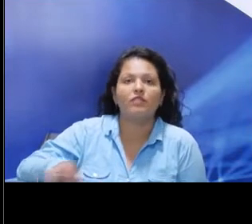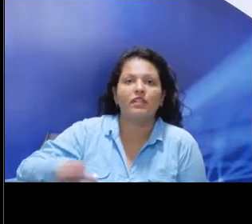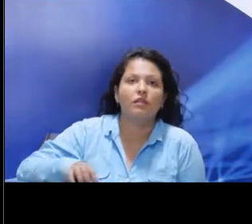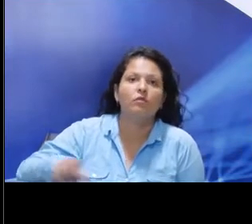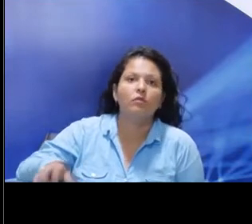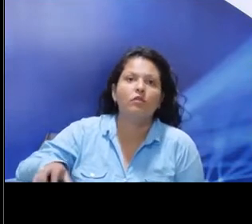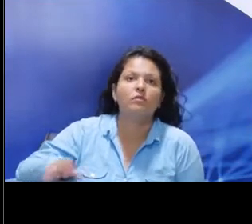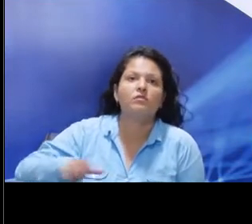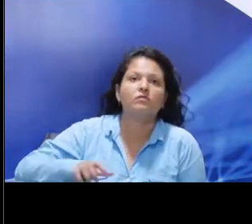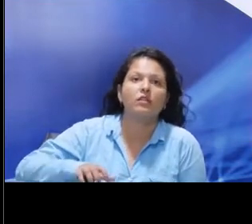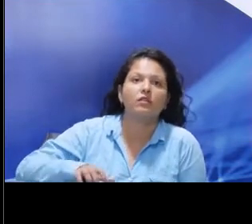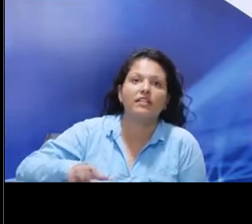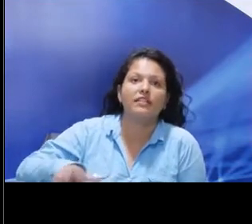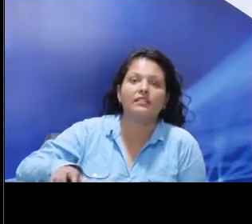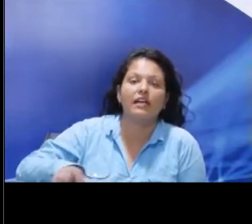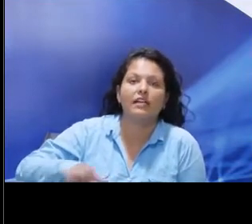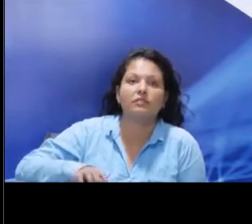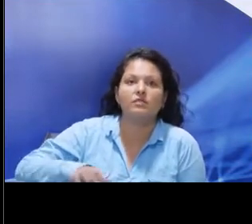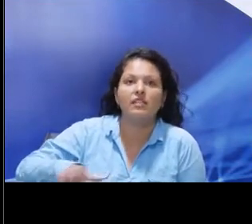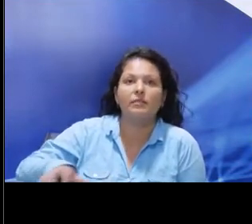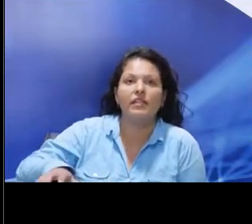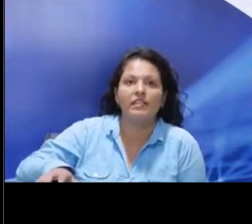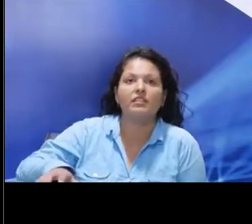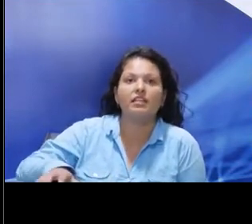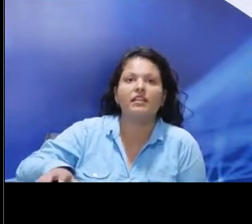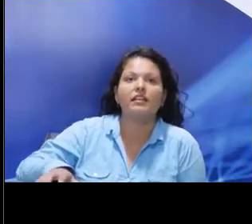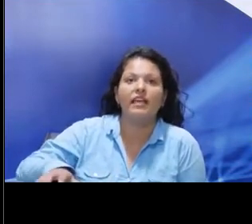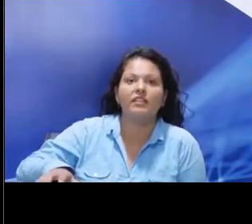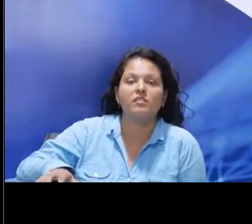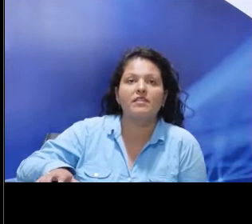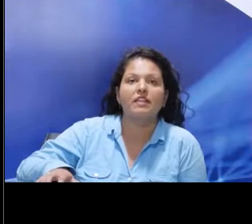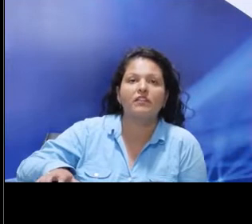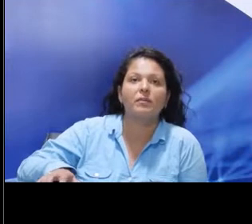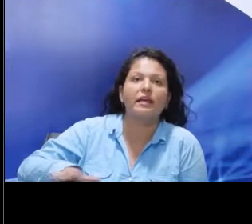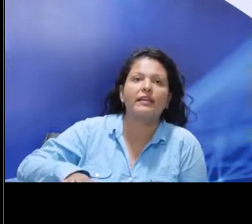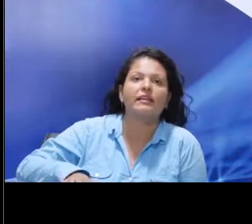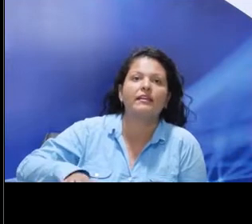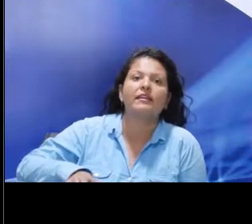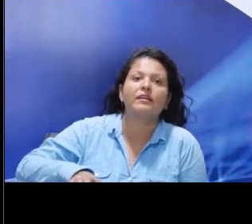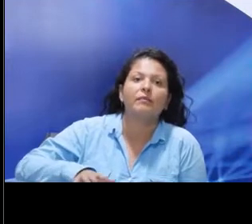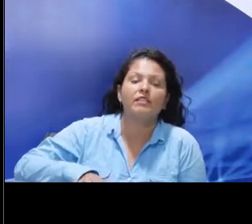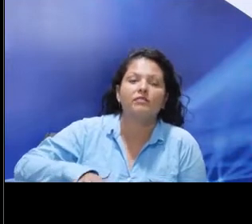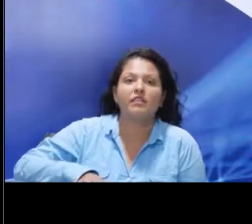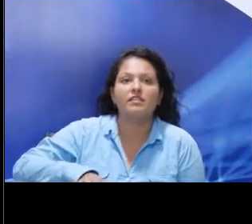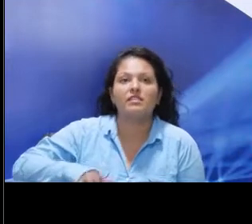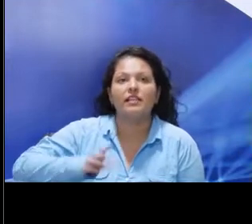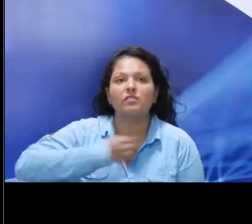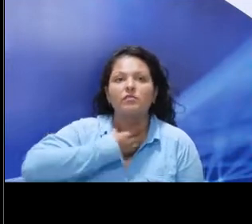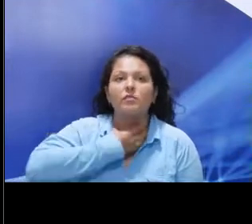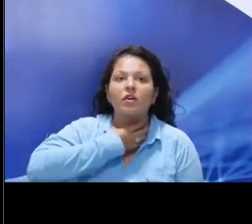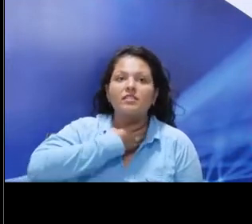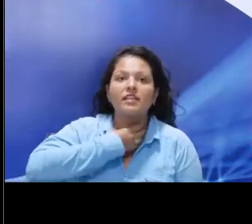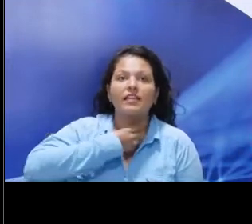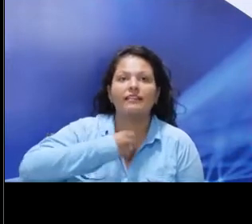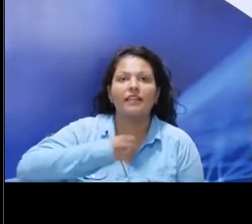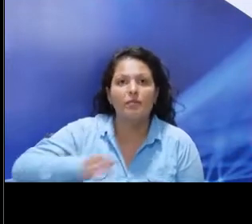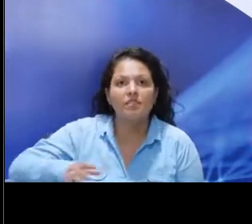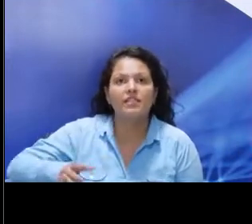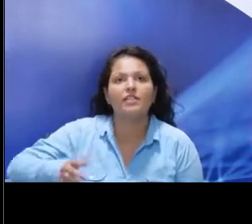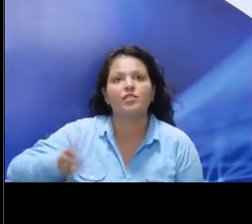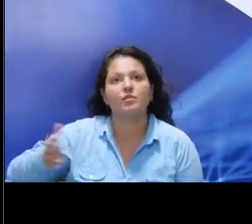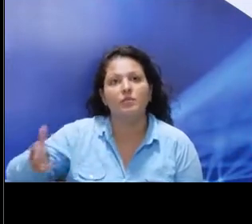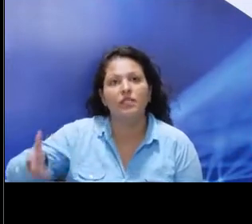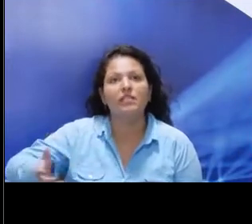indispensável quando é grão úmido, um grão reidratado, um snap lage, né? É indispensável a barreira. Mas o que esse slide nos mostra é que até